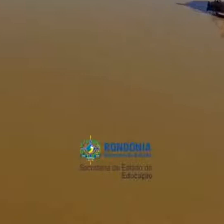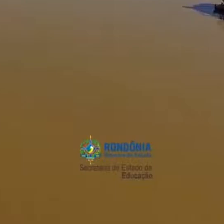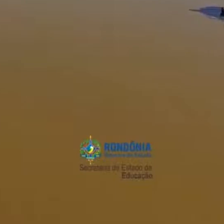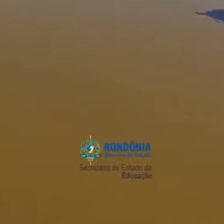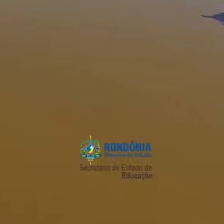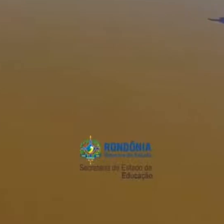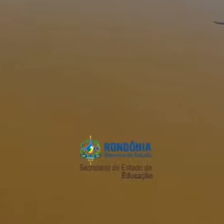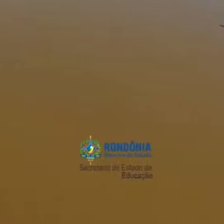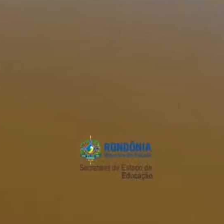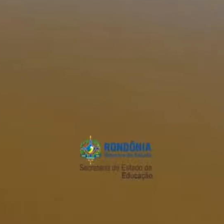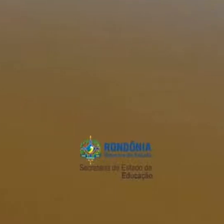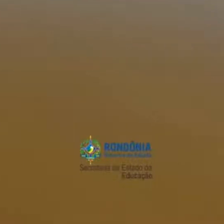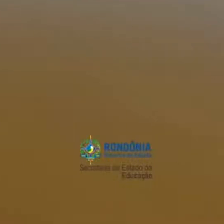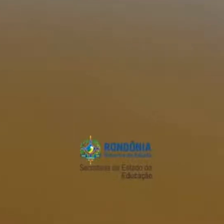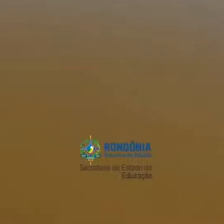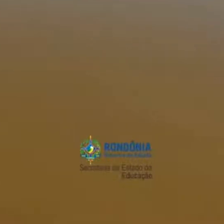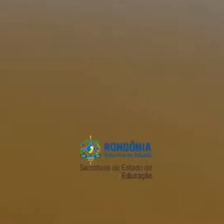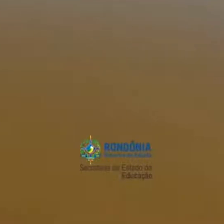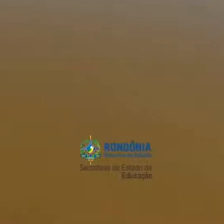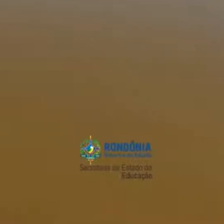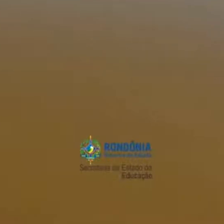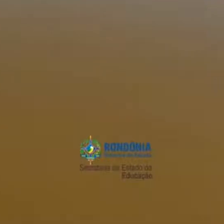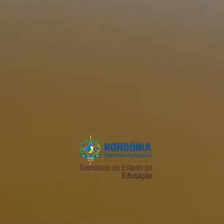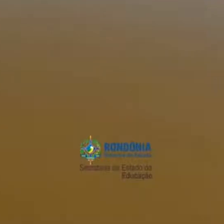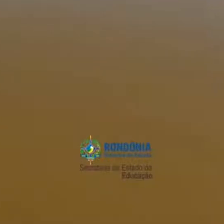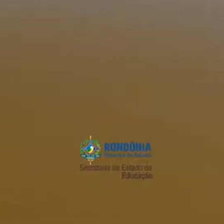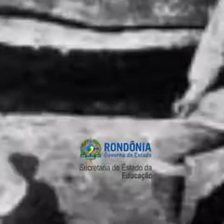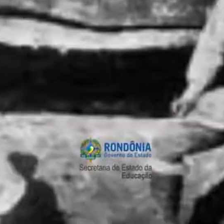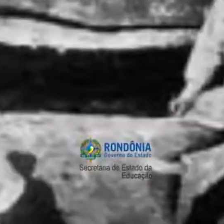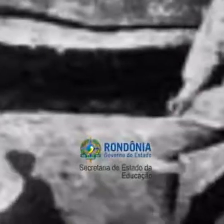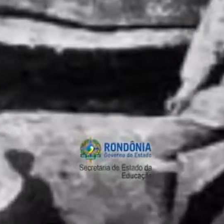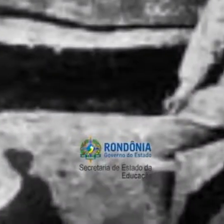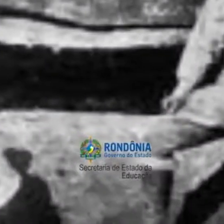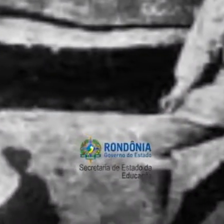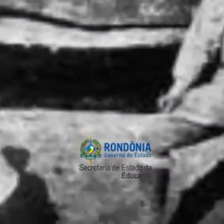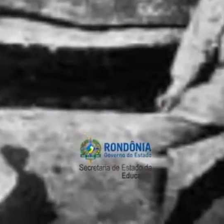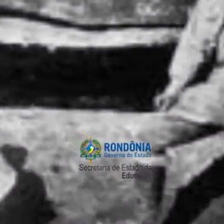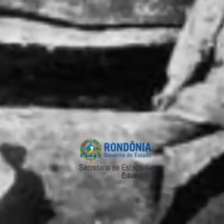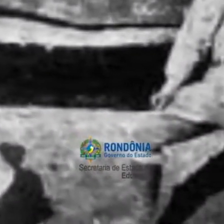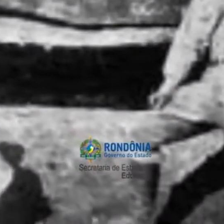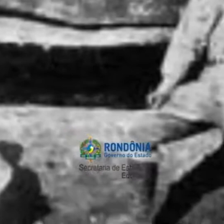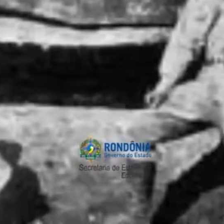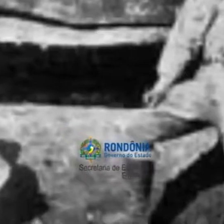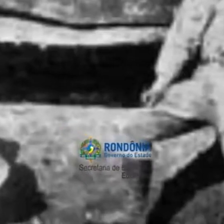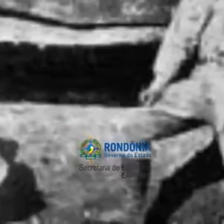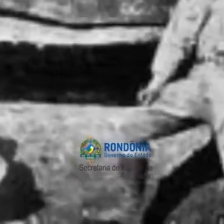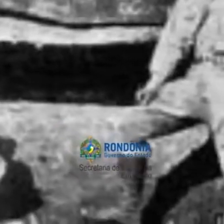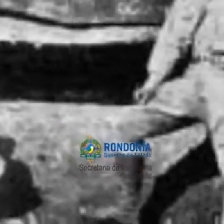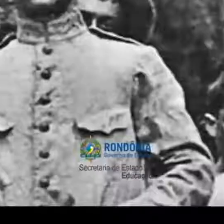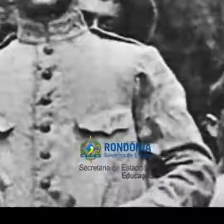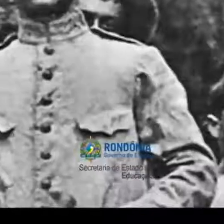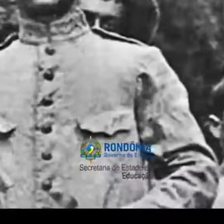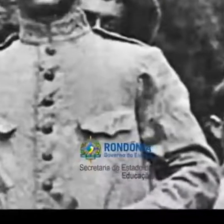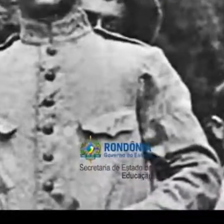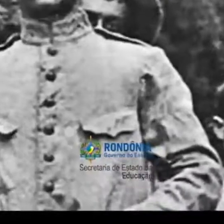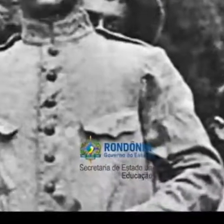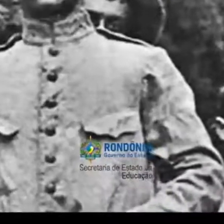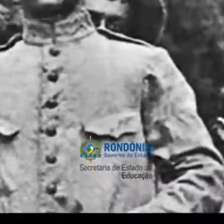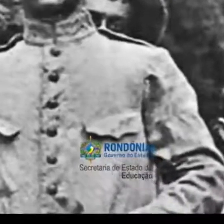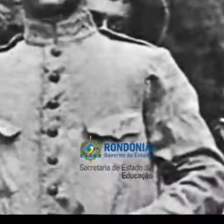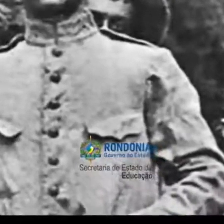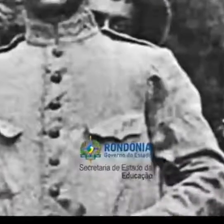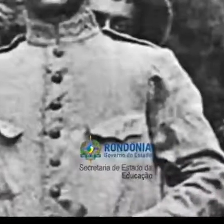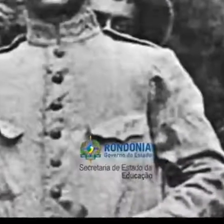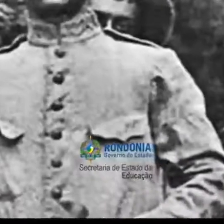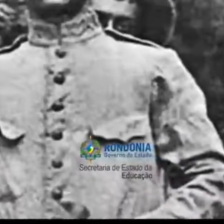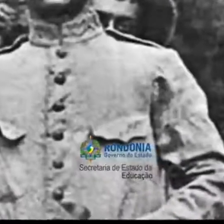de 1907 até 1915. Rondon, que era descendente indígena, em